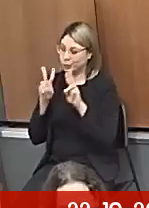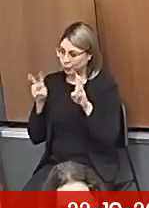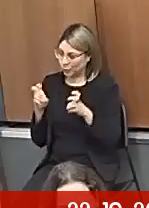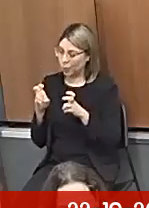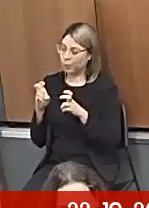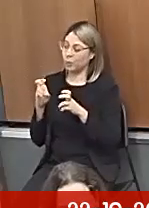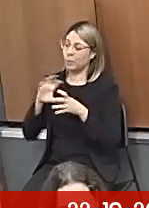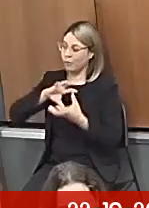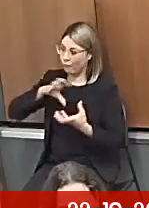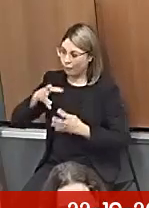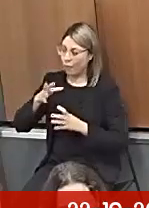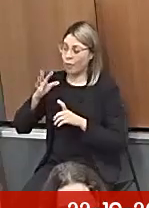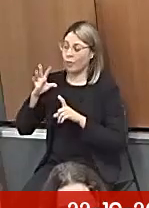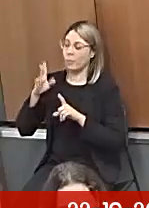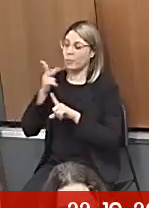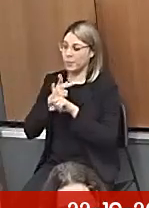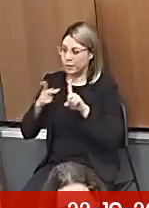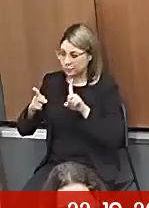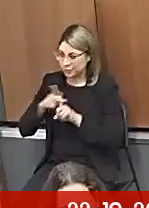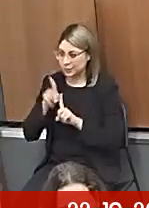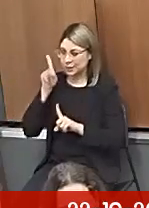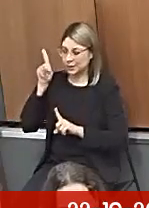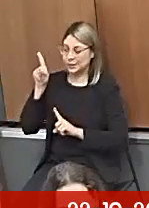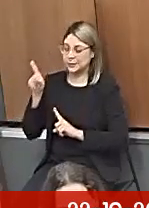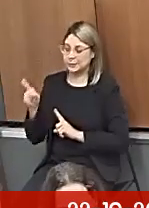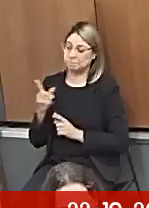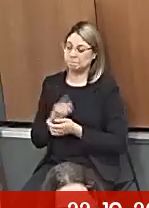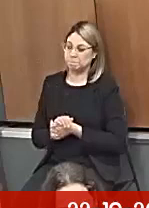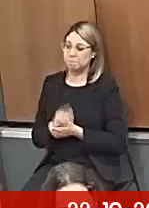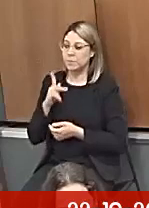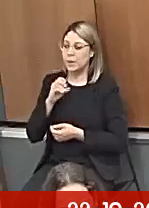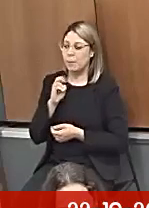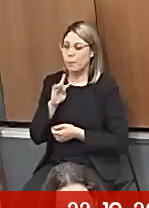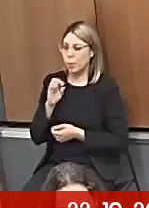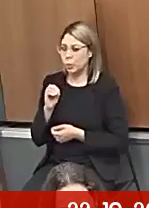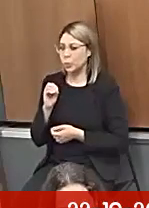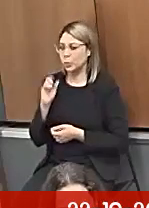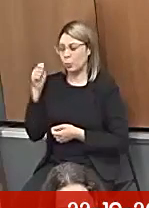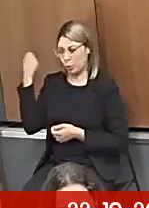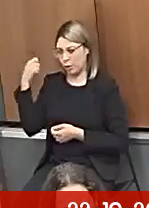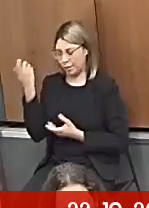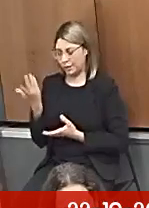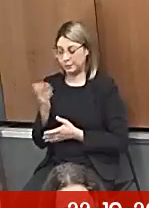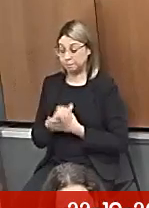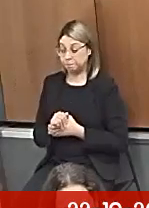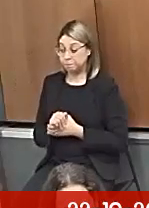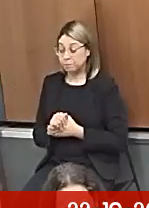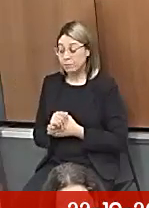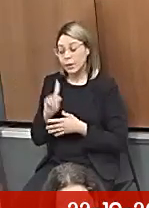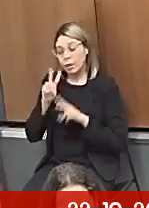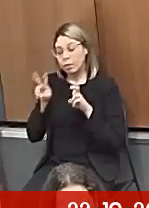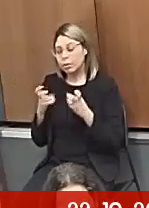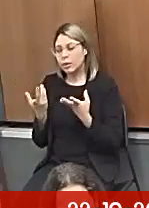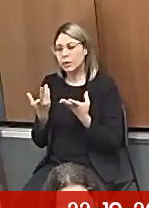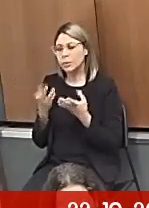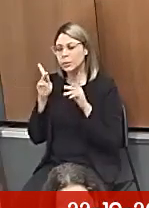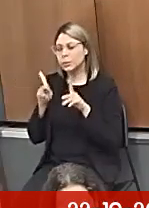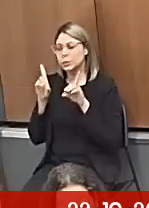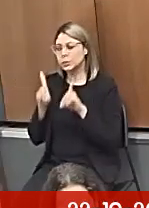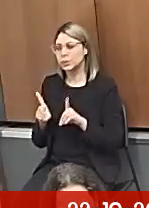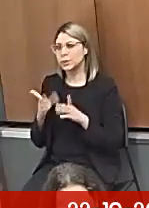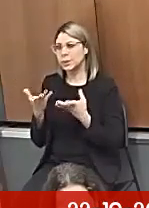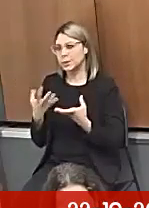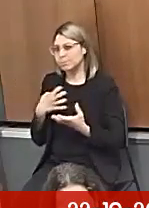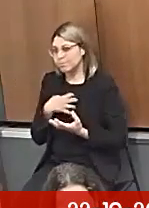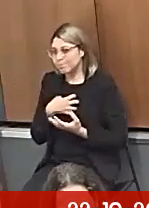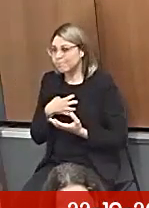da Previdência no TRF4, em Porto Alegre. O tema da pessoa com deficiência é algo que me cativa